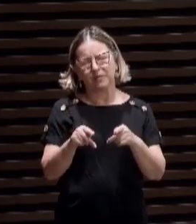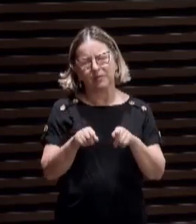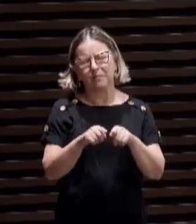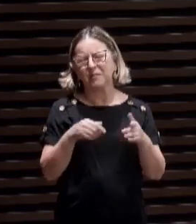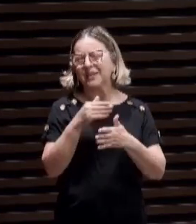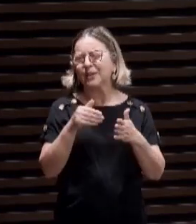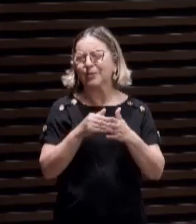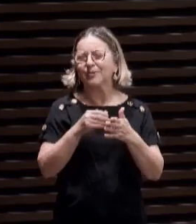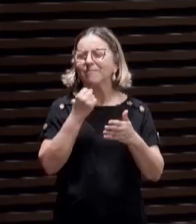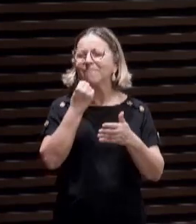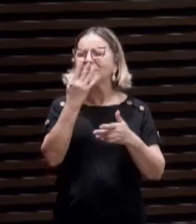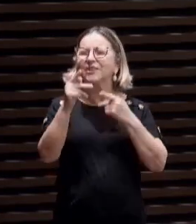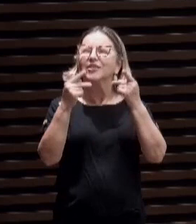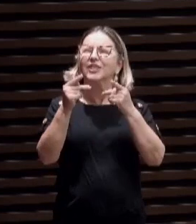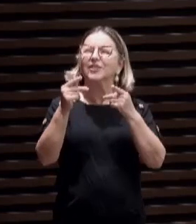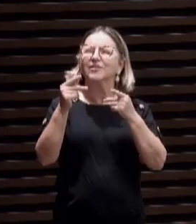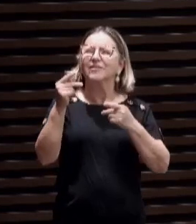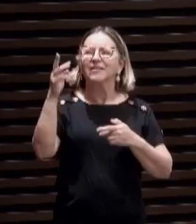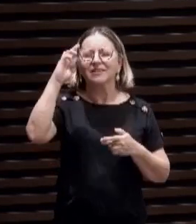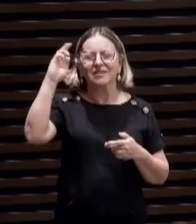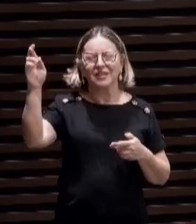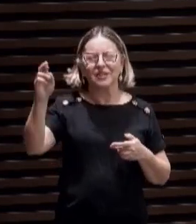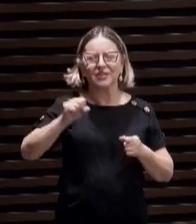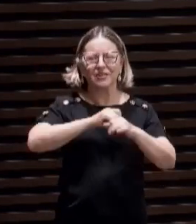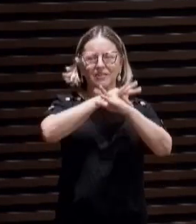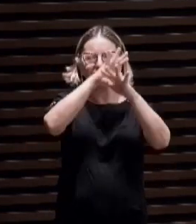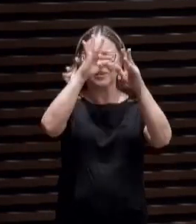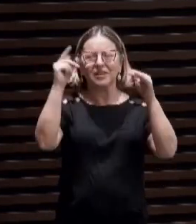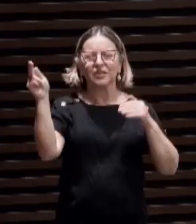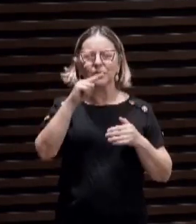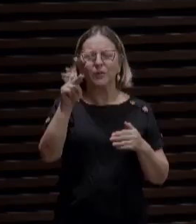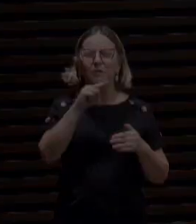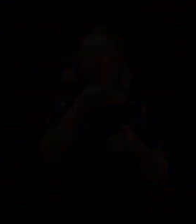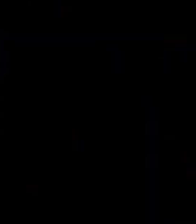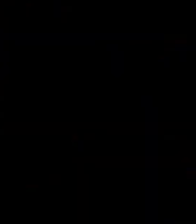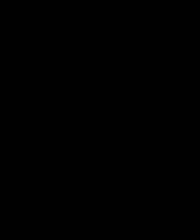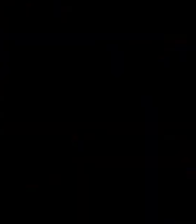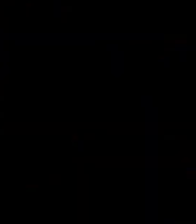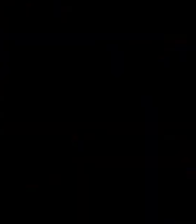santo nome. Glória ao teu nome. Em nome de Jesus Cristo. Amém.